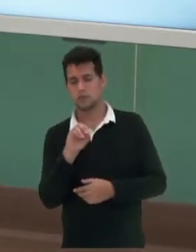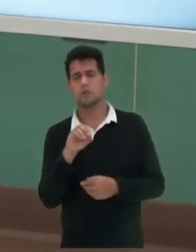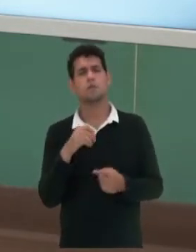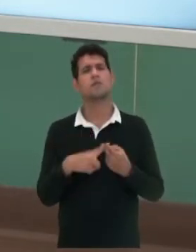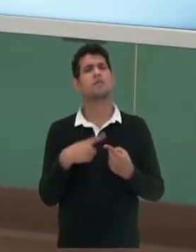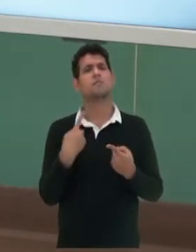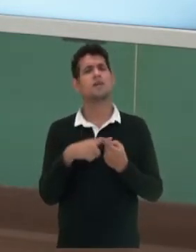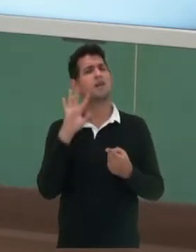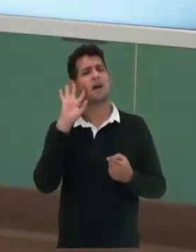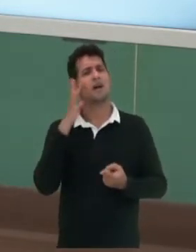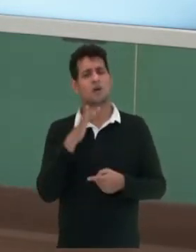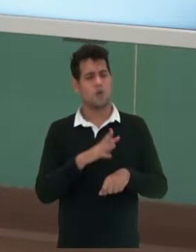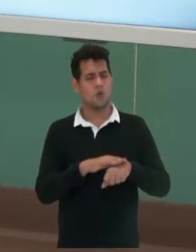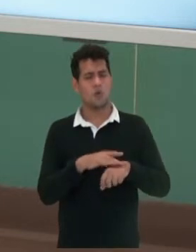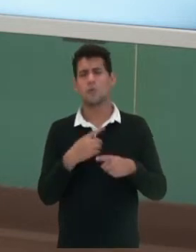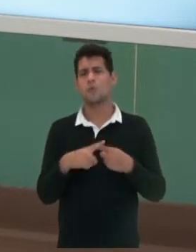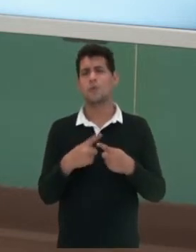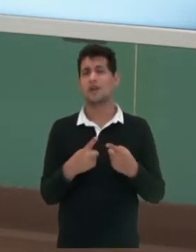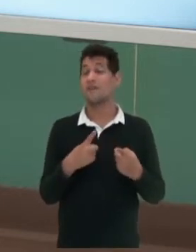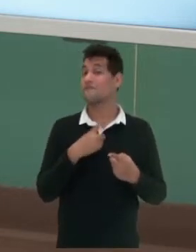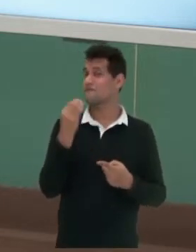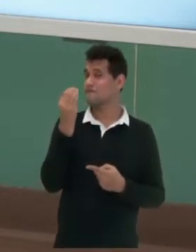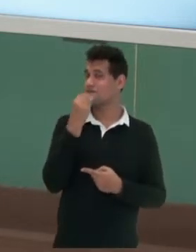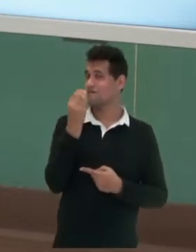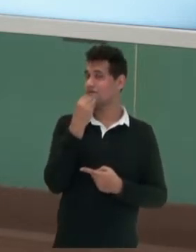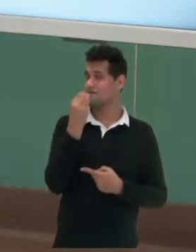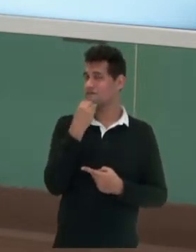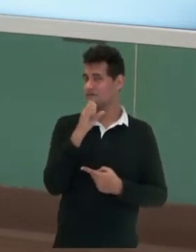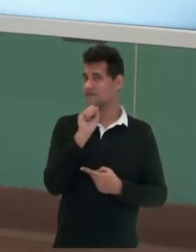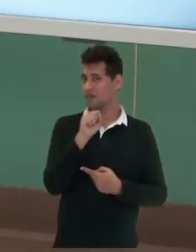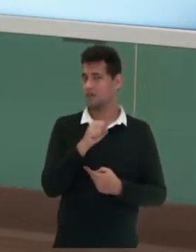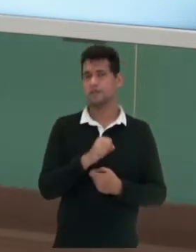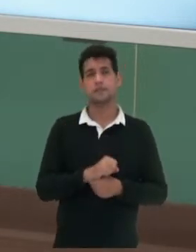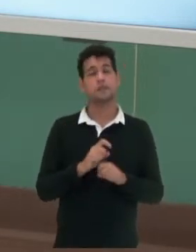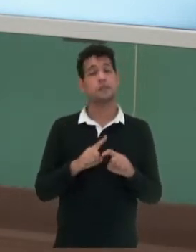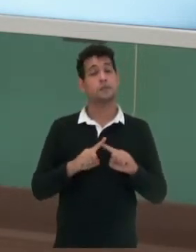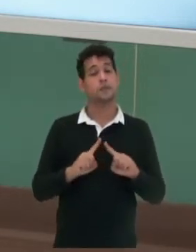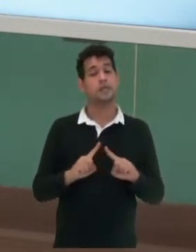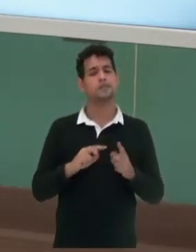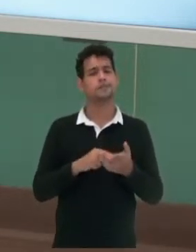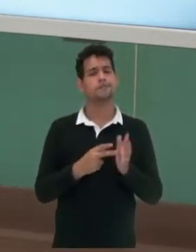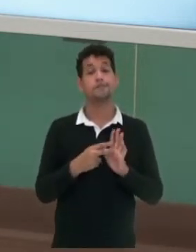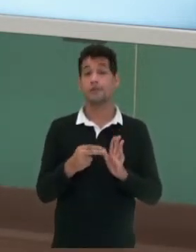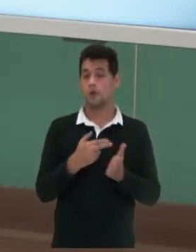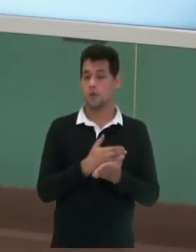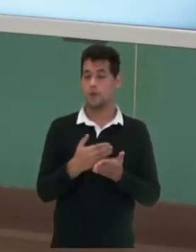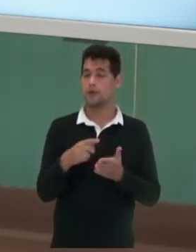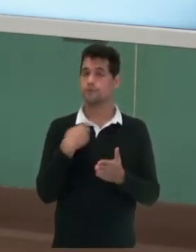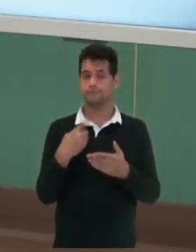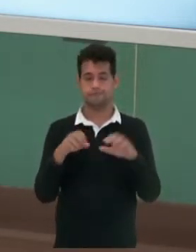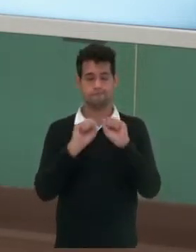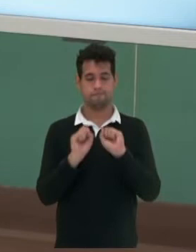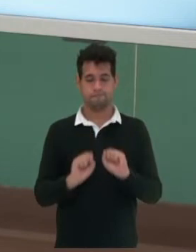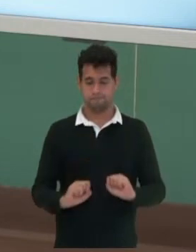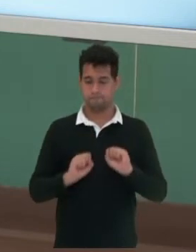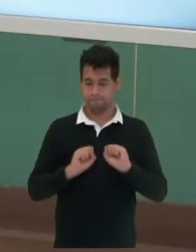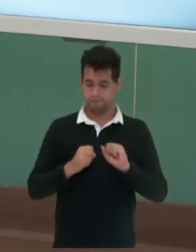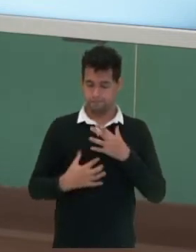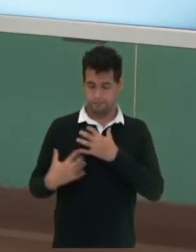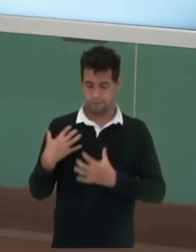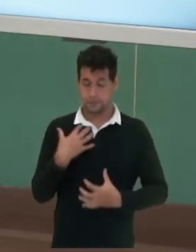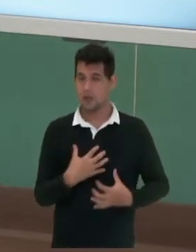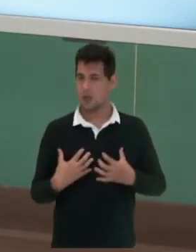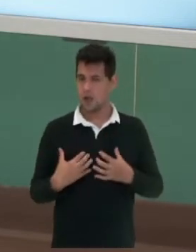não vai causar a doença? Porque ele está muito fraquinho para causar uma doença, mas ele ativa o nosso sistema imunológico. Então, essa é a